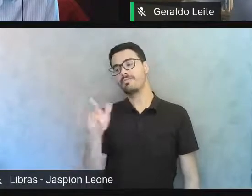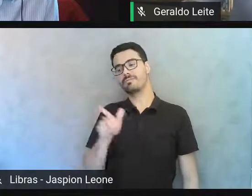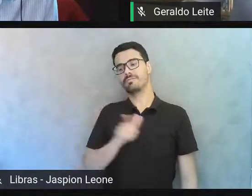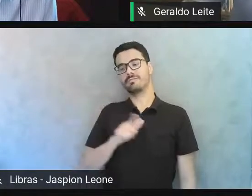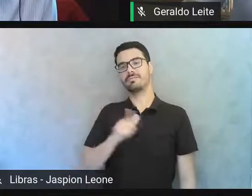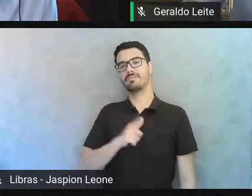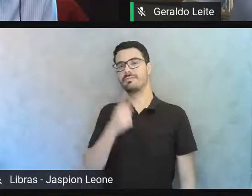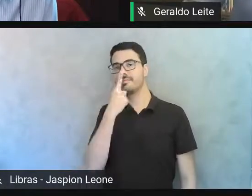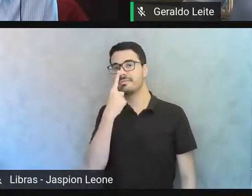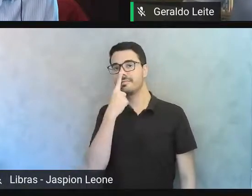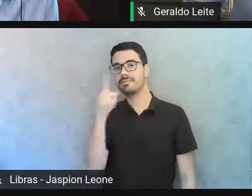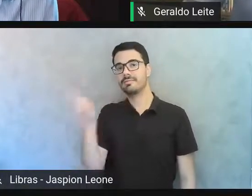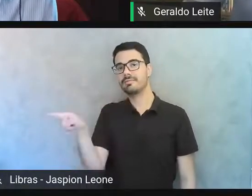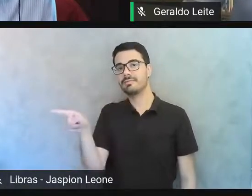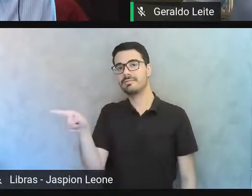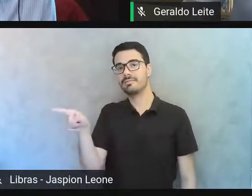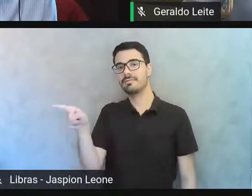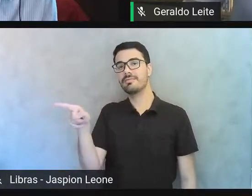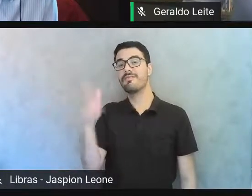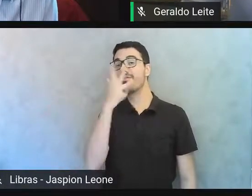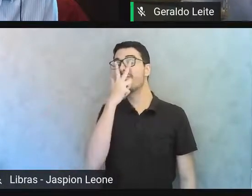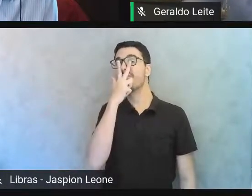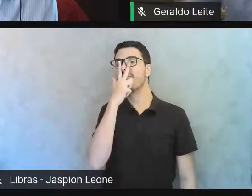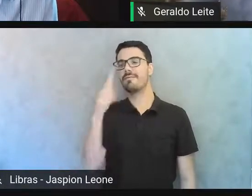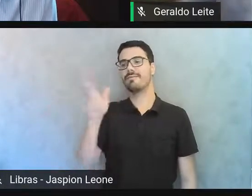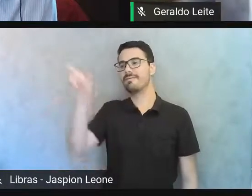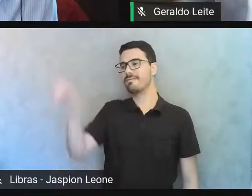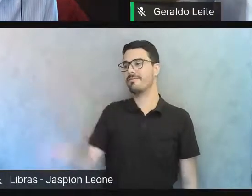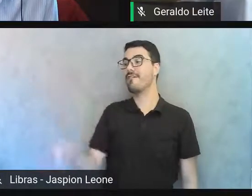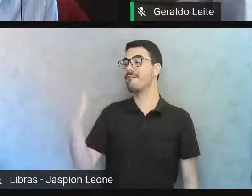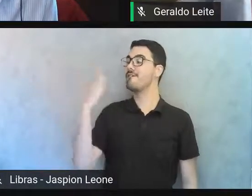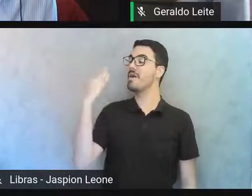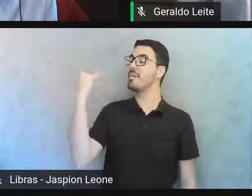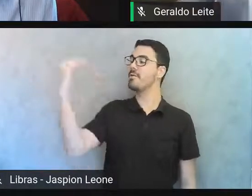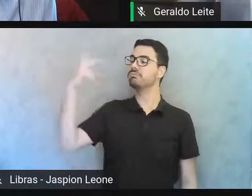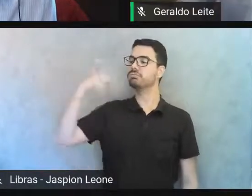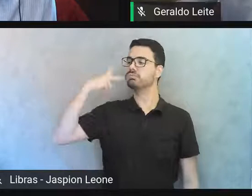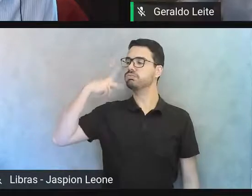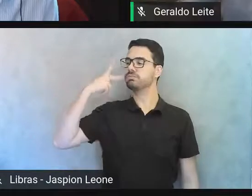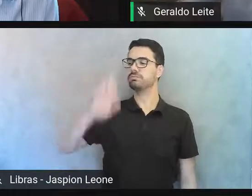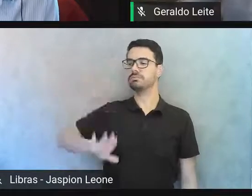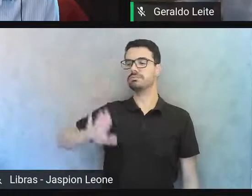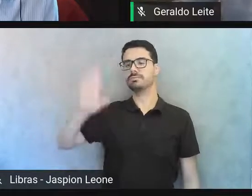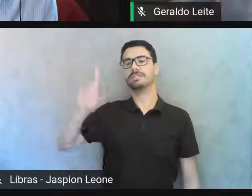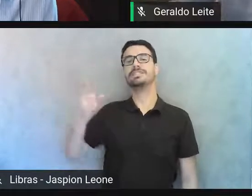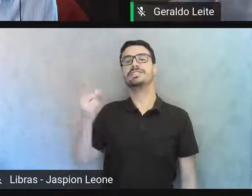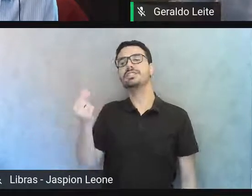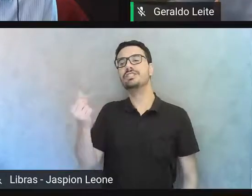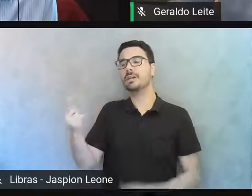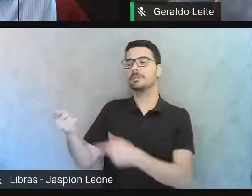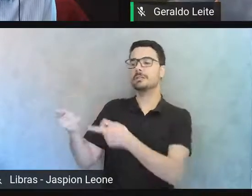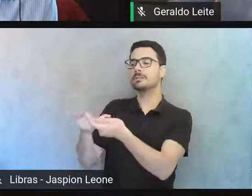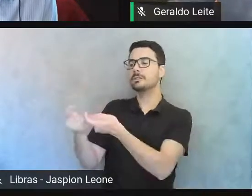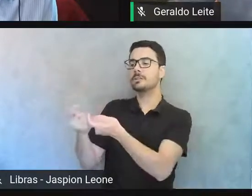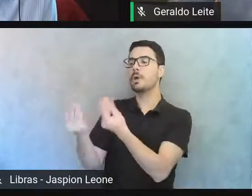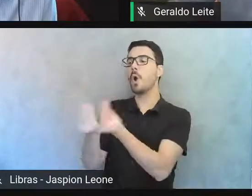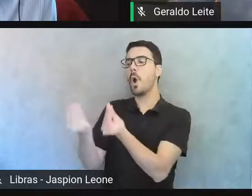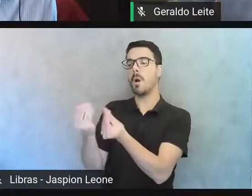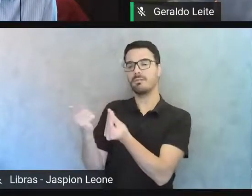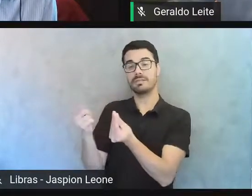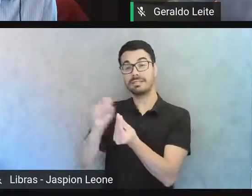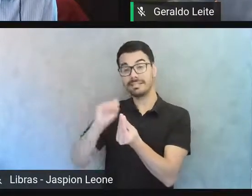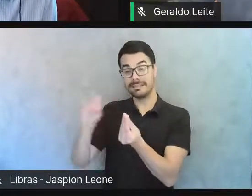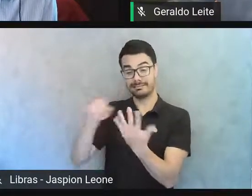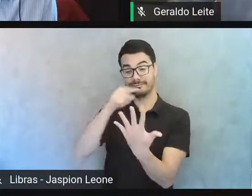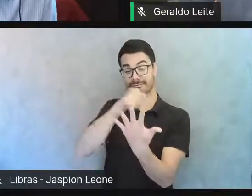muito forte com esses caciques partidários que fazem a distribuição do dinheiro. Se você não faz parte de